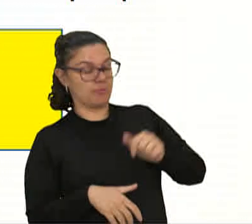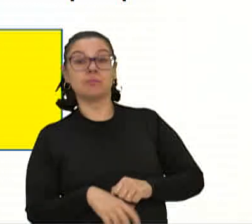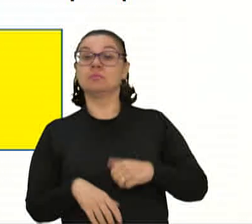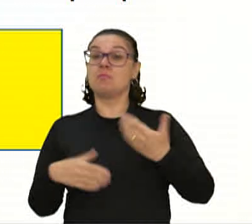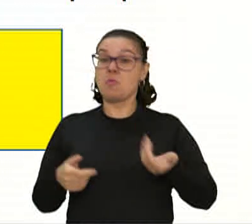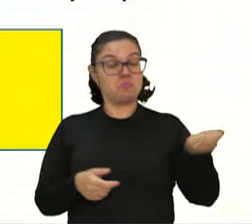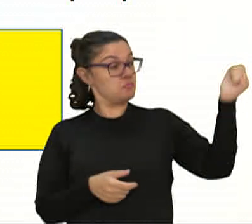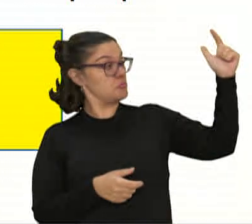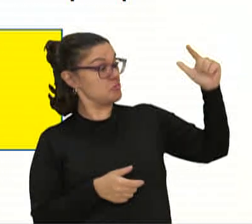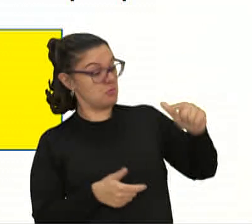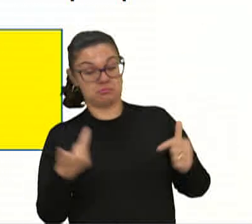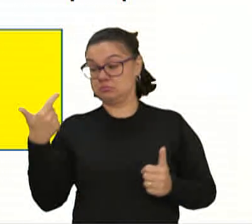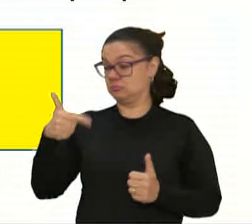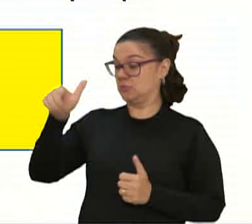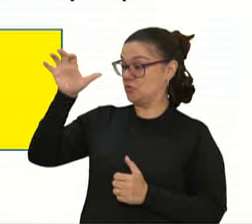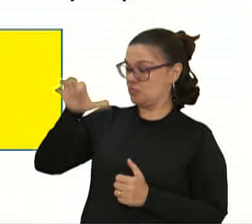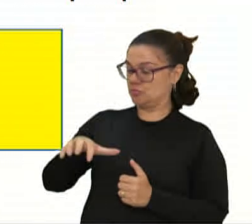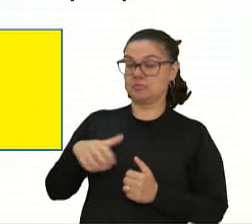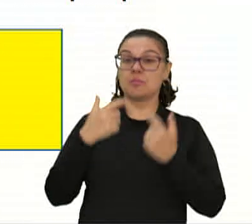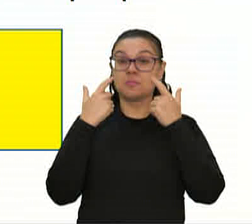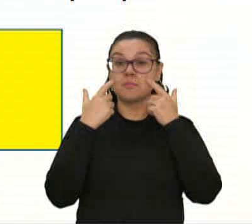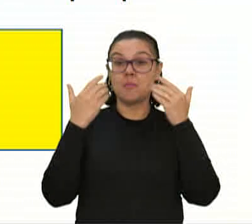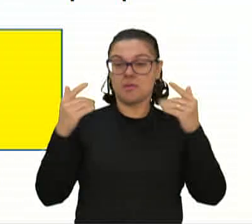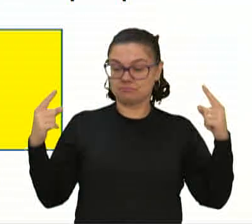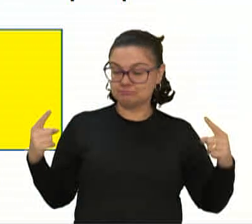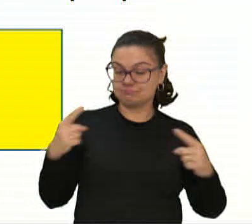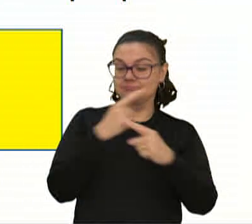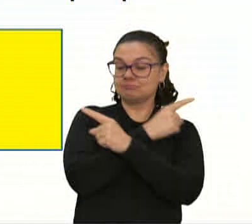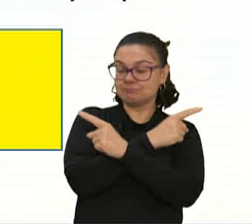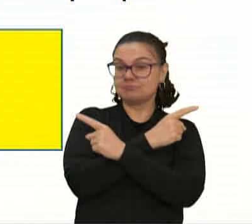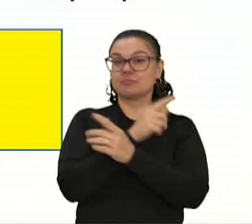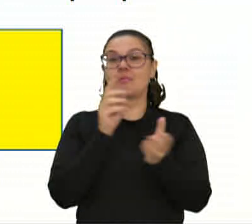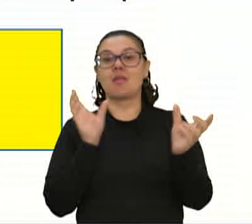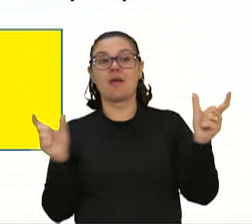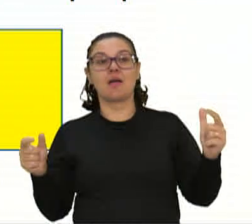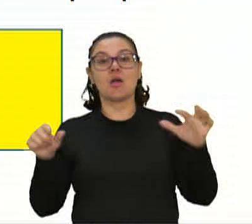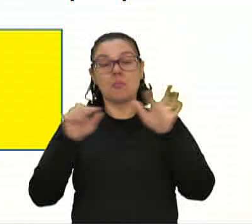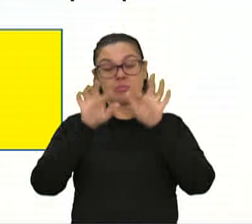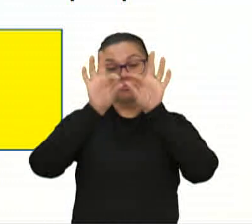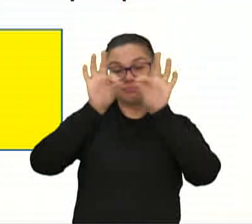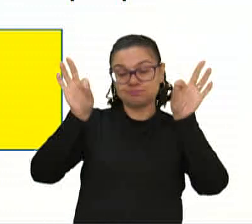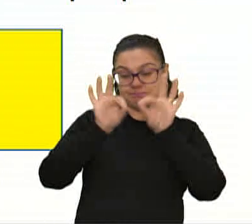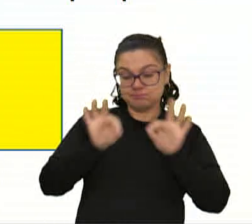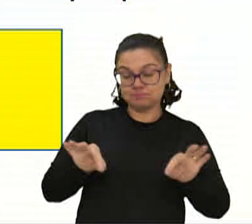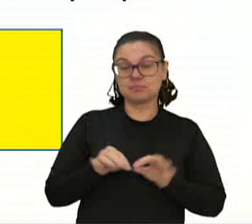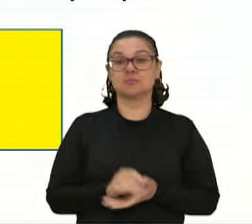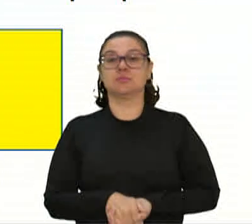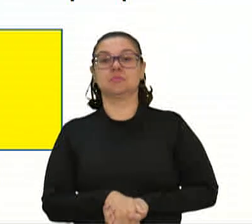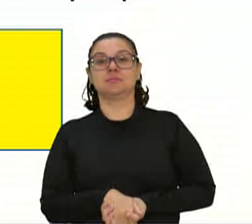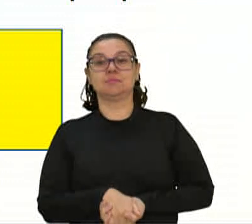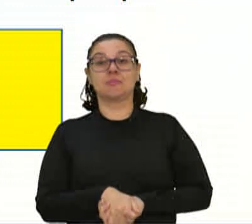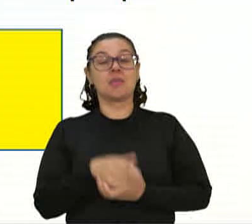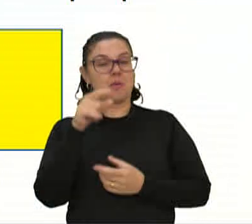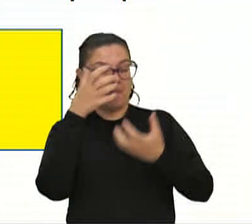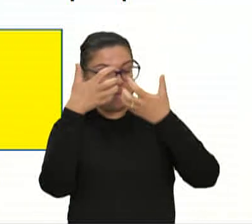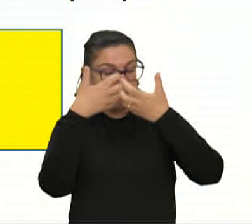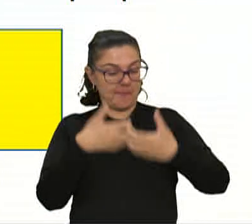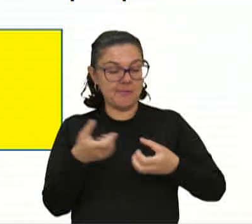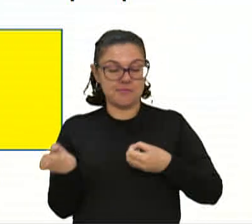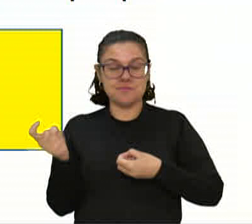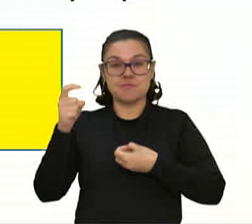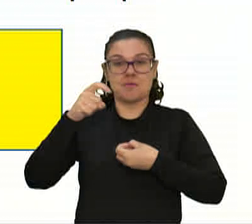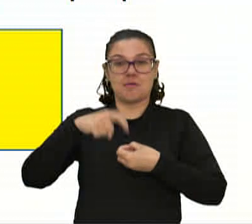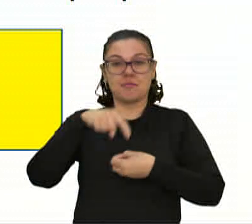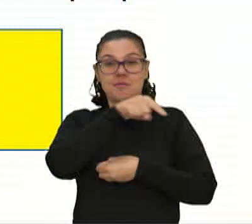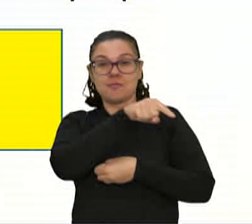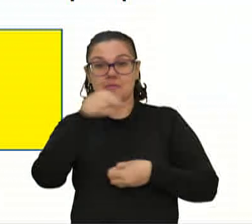se tem sol e não se tem chuva. Observem que há um cruzamento na disposição sintática dos termos, né? Pensem aí rapidinho, eu já